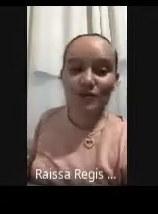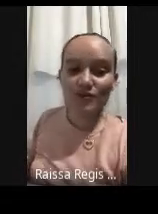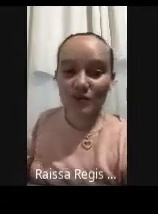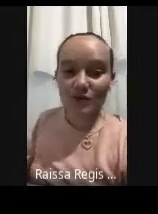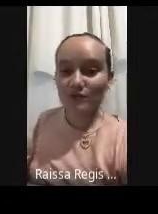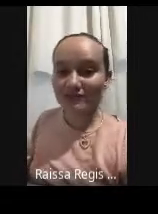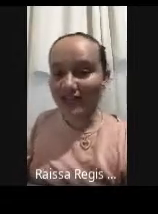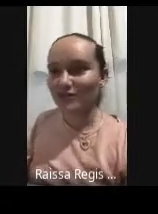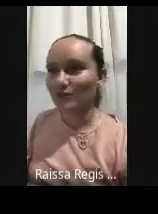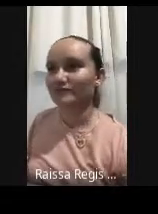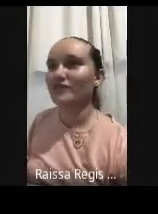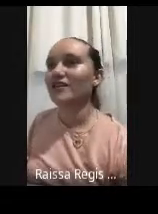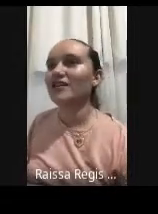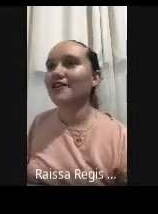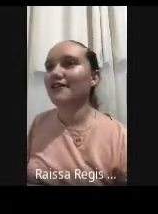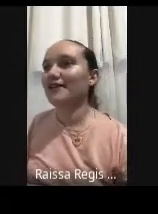Eu trouxe um texto